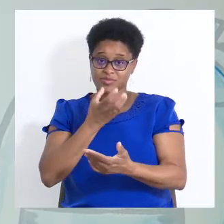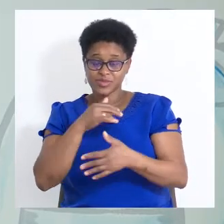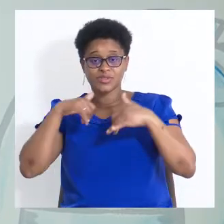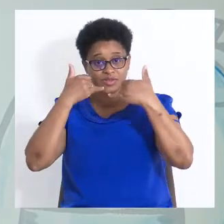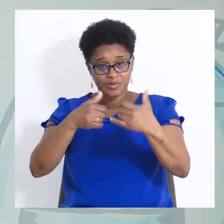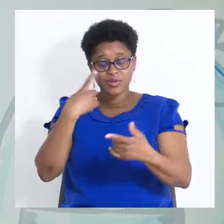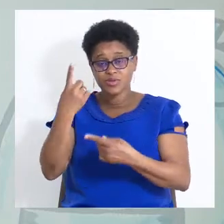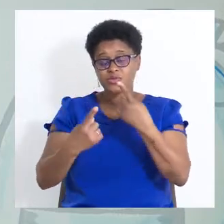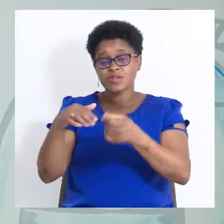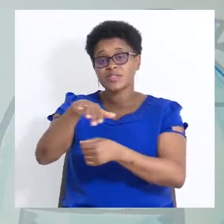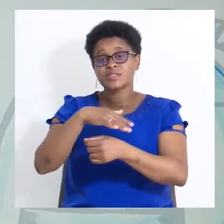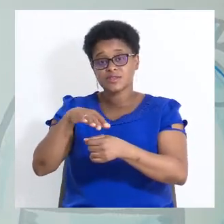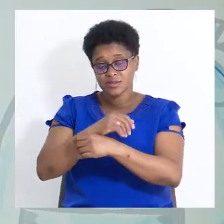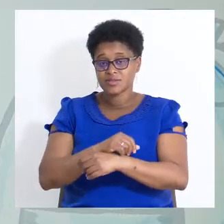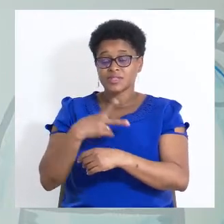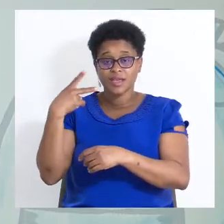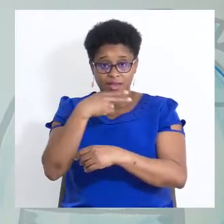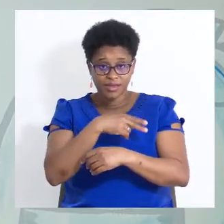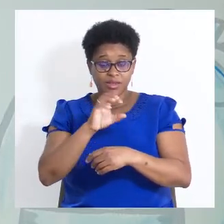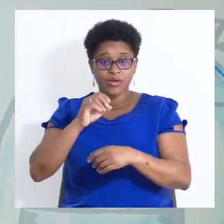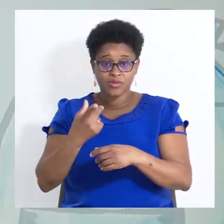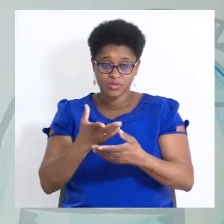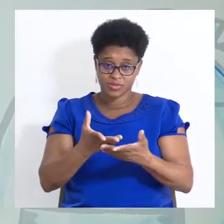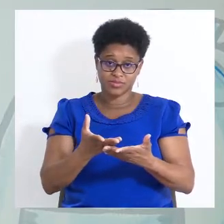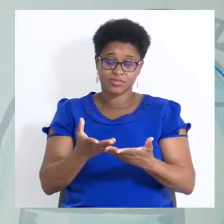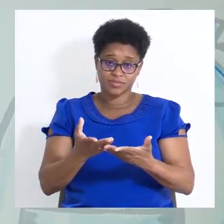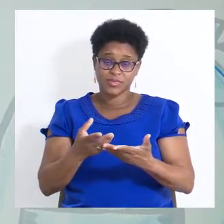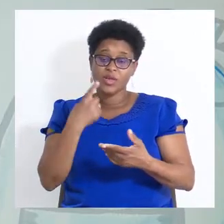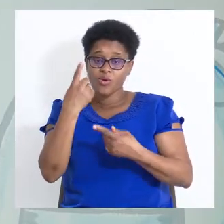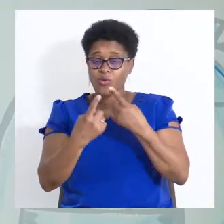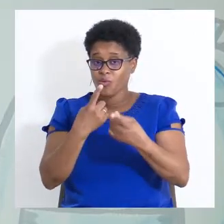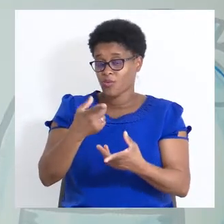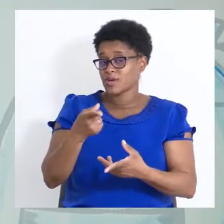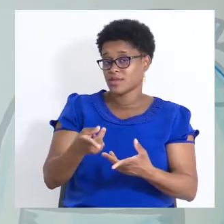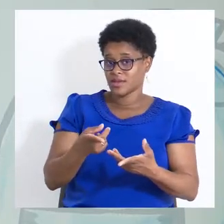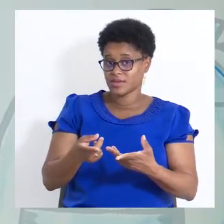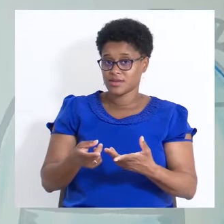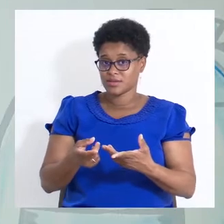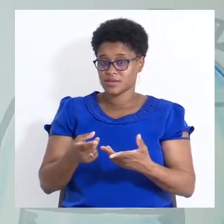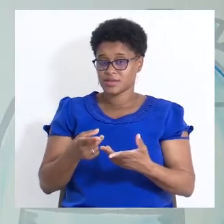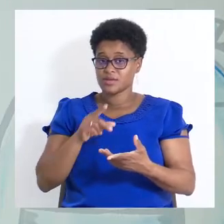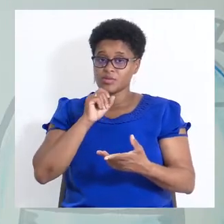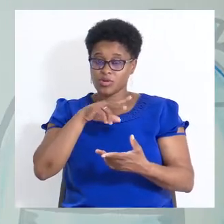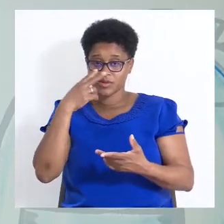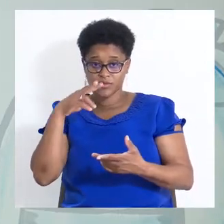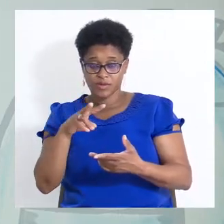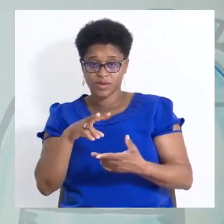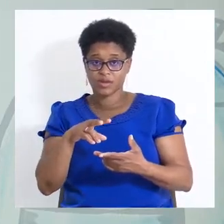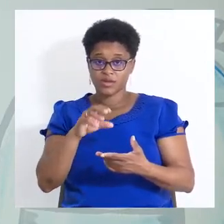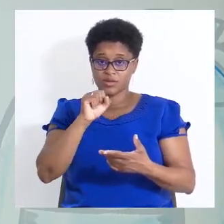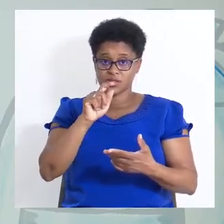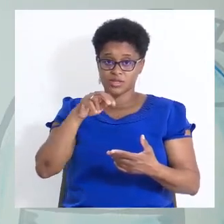argumentos e depois algumas situações de crítica ou de soluções. Uma dessas formas de ver